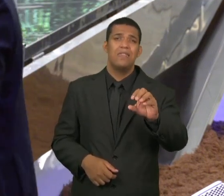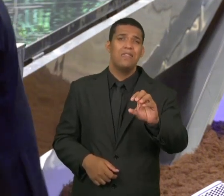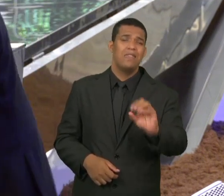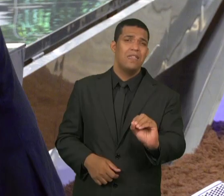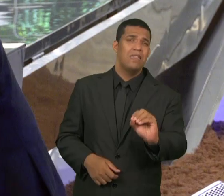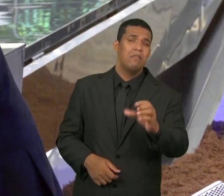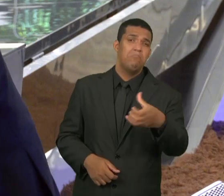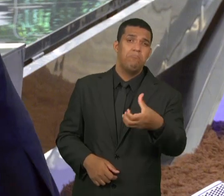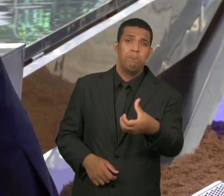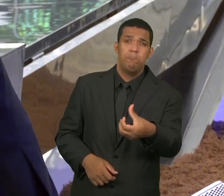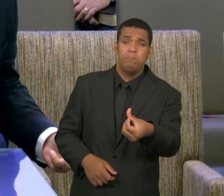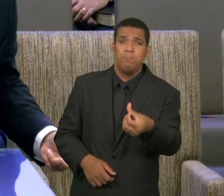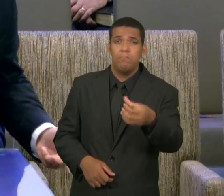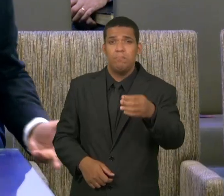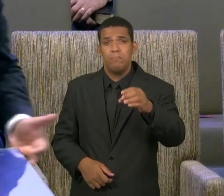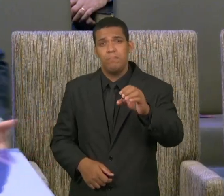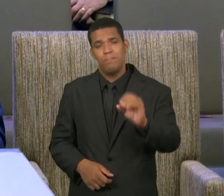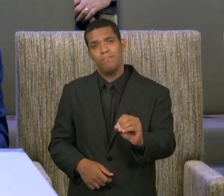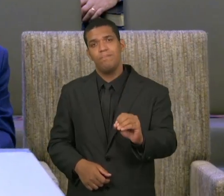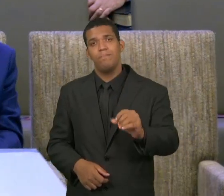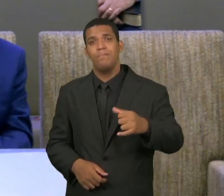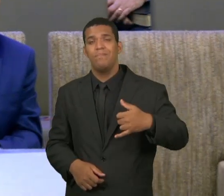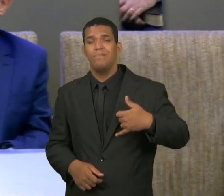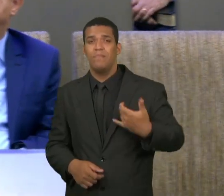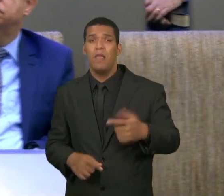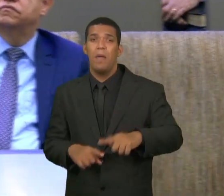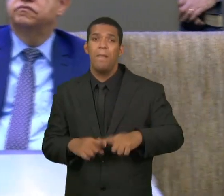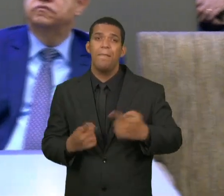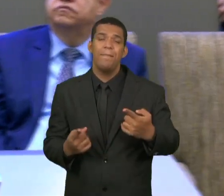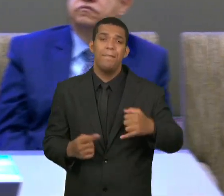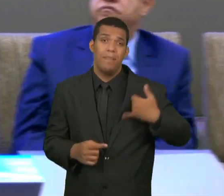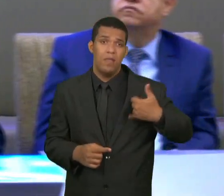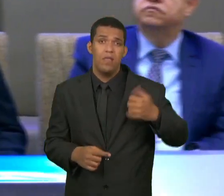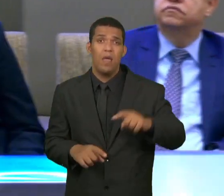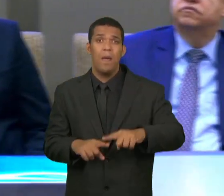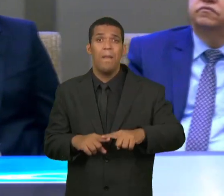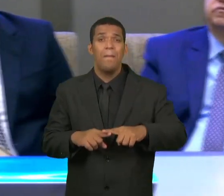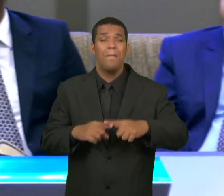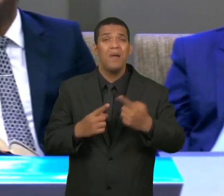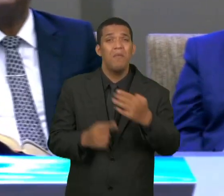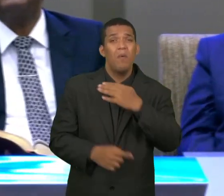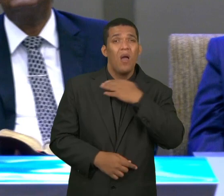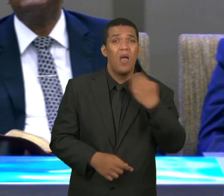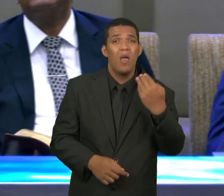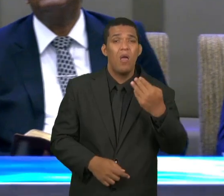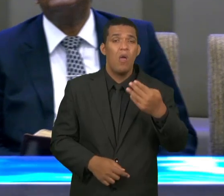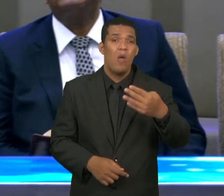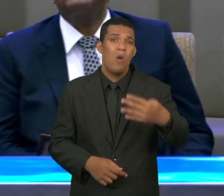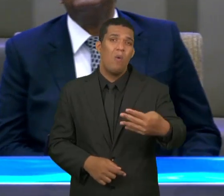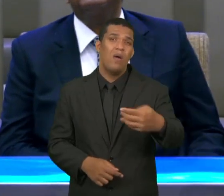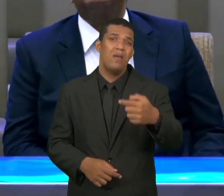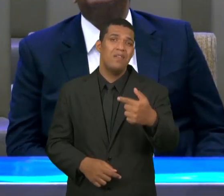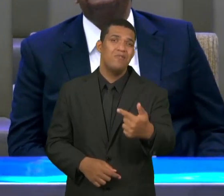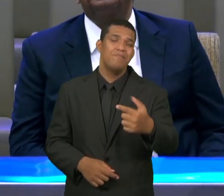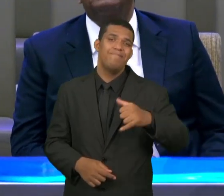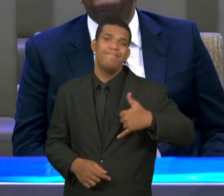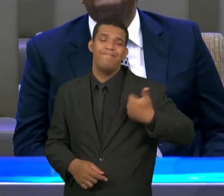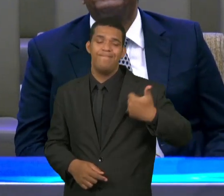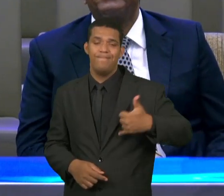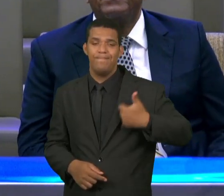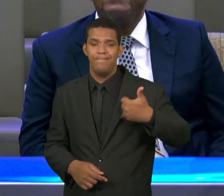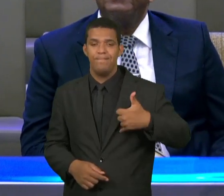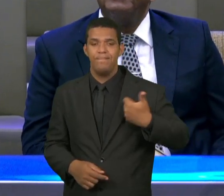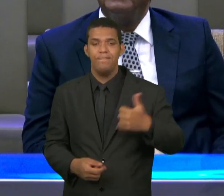com 60, morreu com 42 anos.